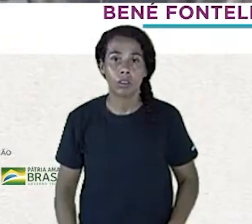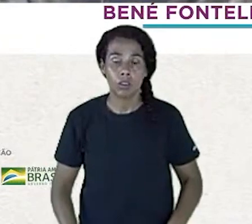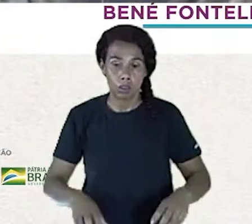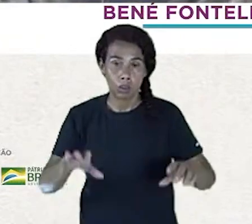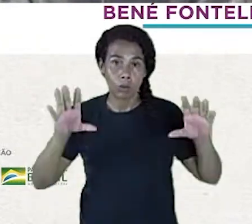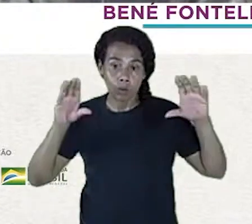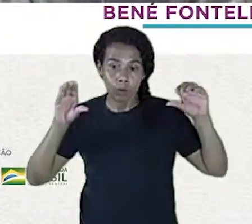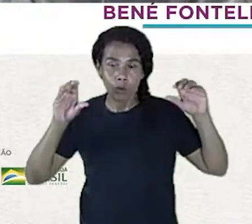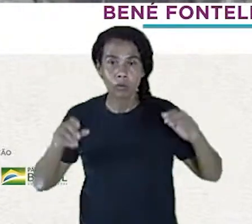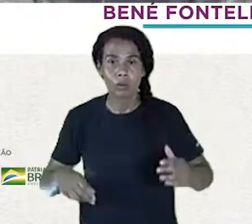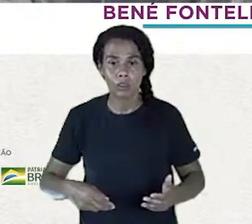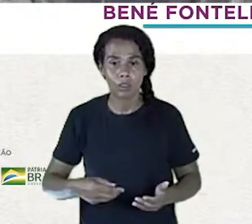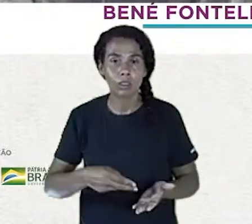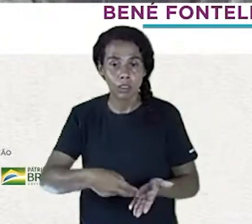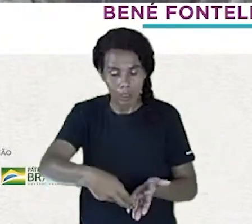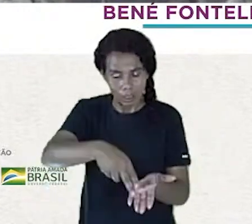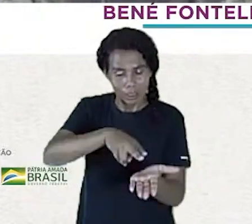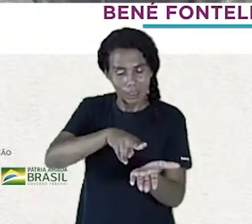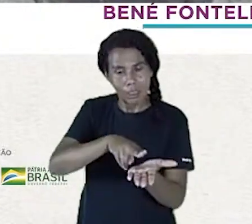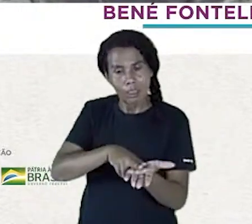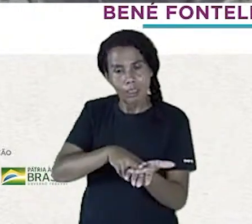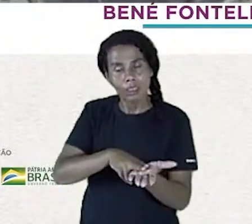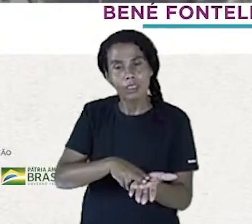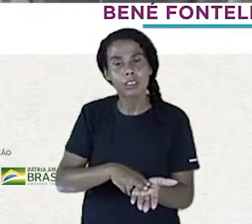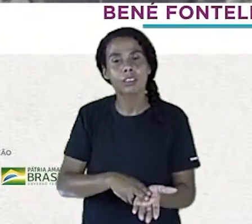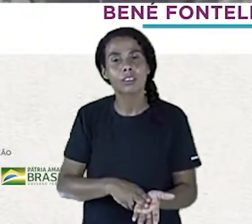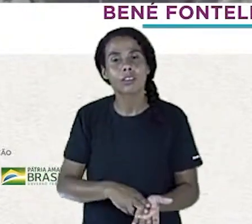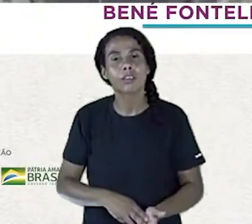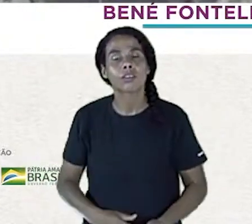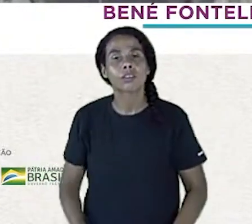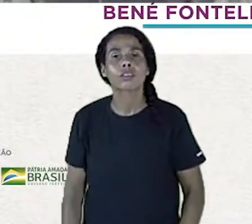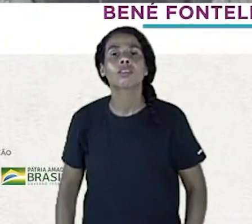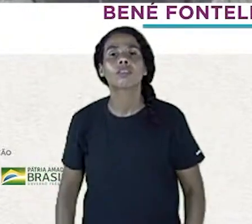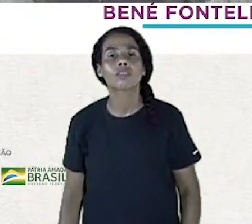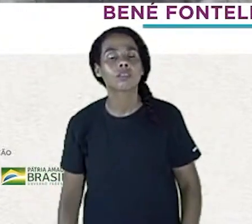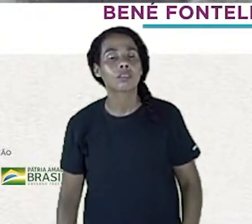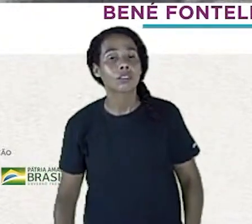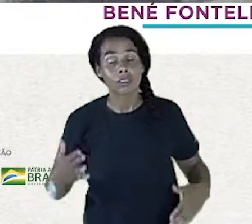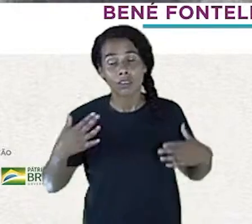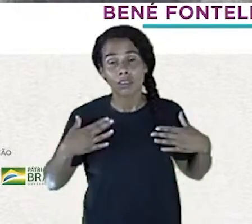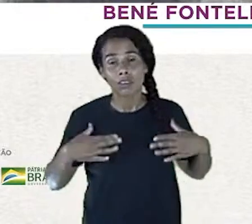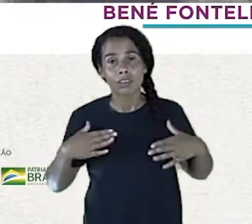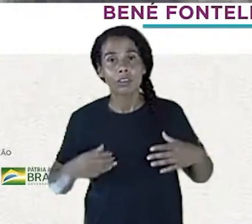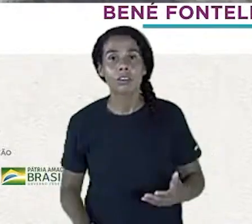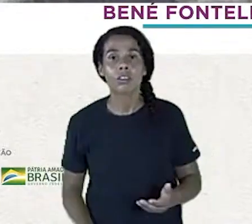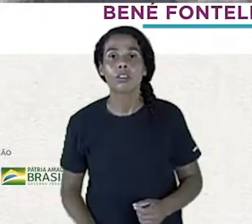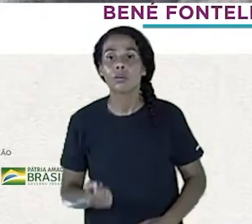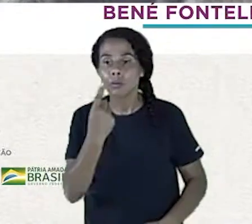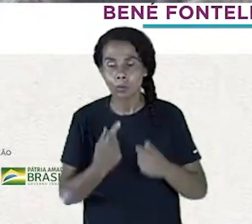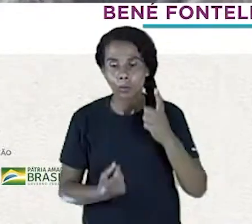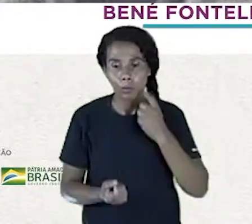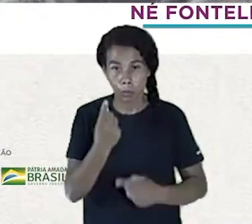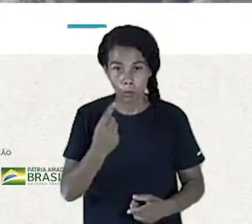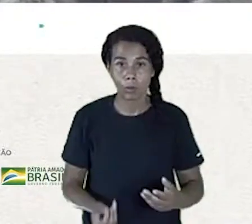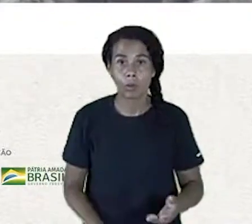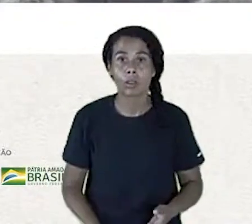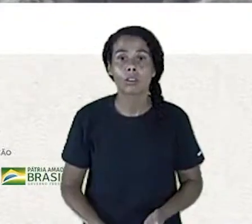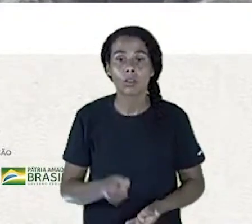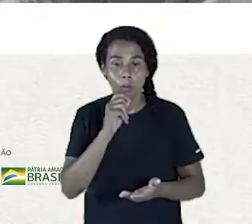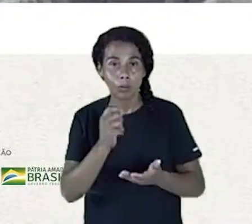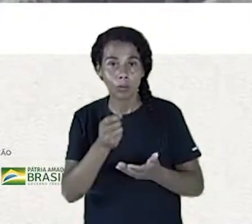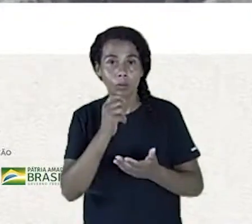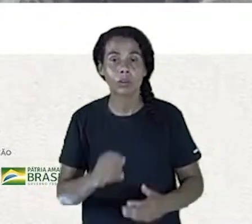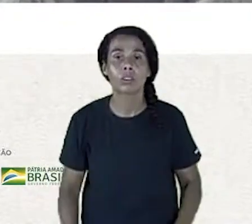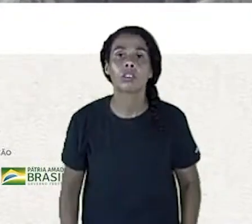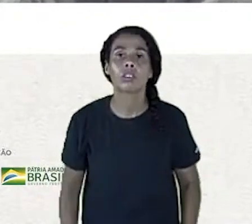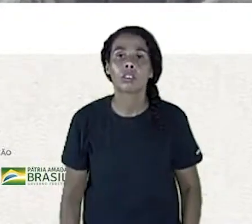descansa, não sei. E aí tem ele falando que também queria muito de estar comendo pipoca, tomando água de coco, estar com as pessoas e tudo, mas